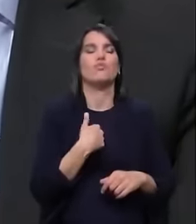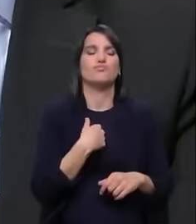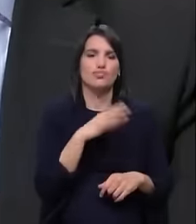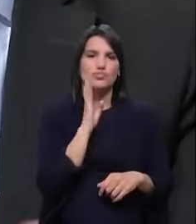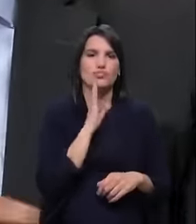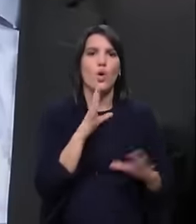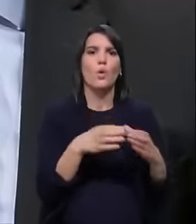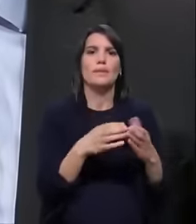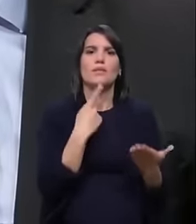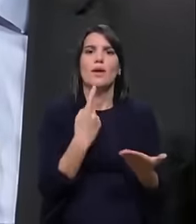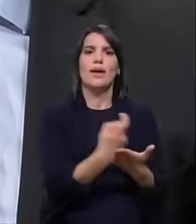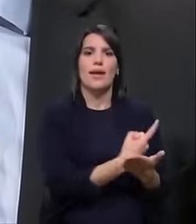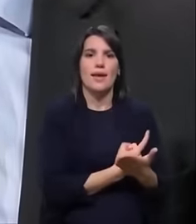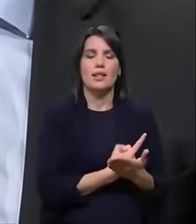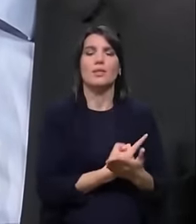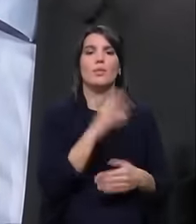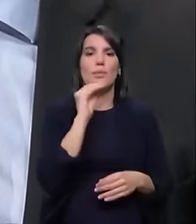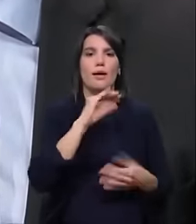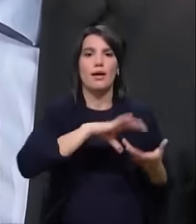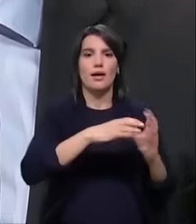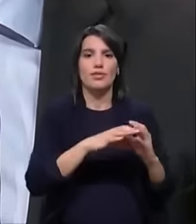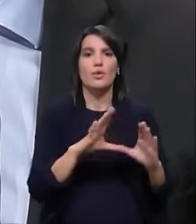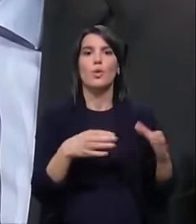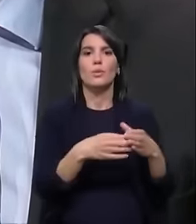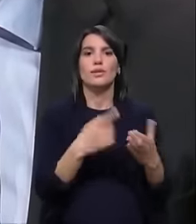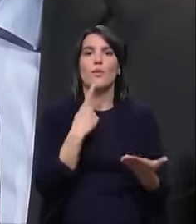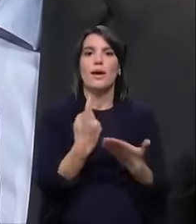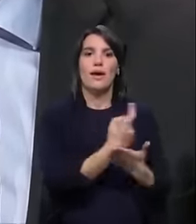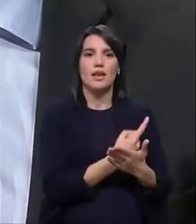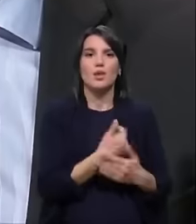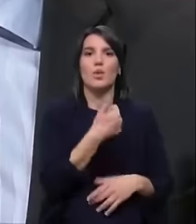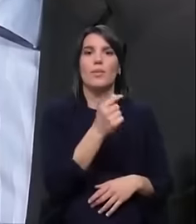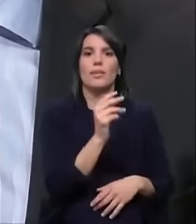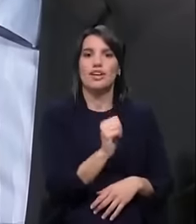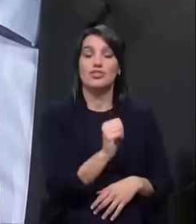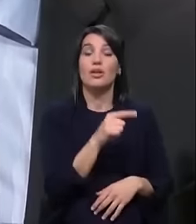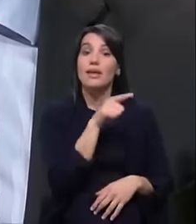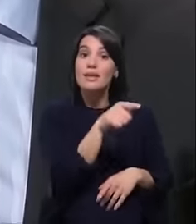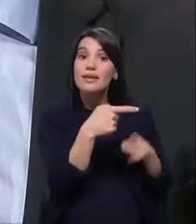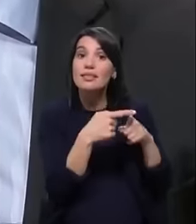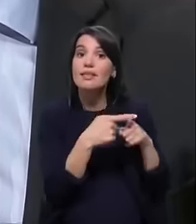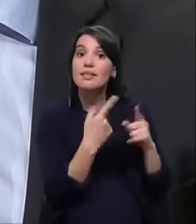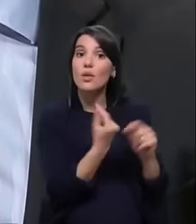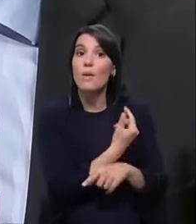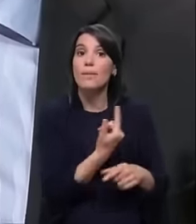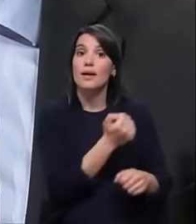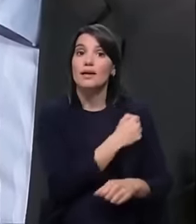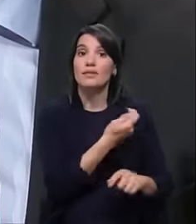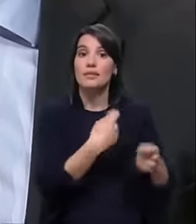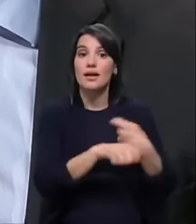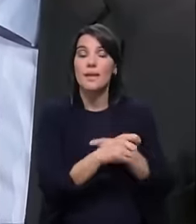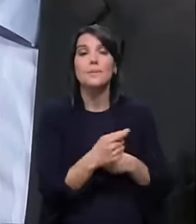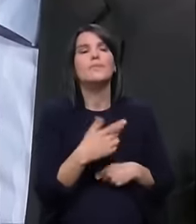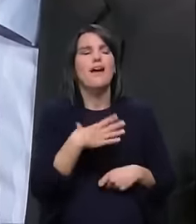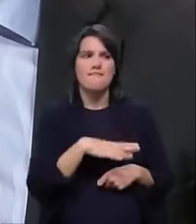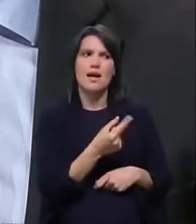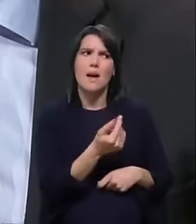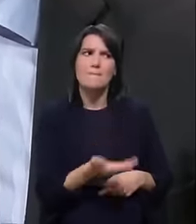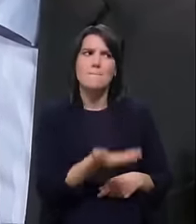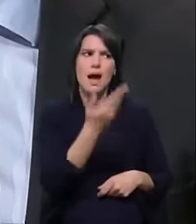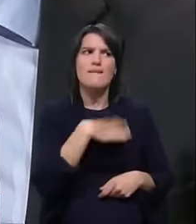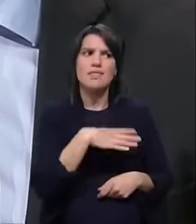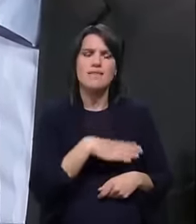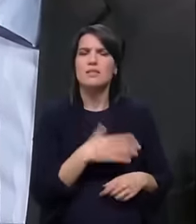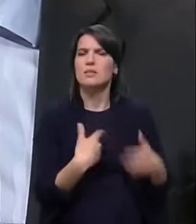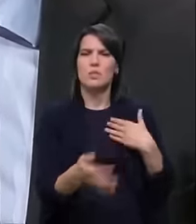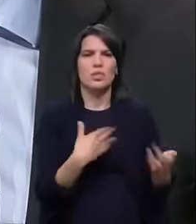Comissão de Inquérito à Caixa Geral de Depósitos e na Comissão de Inquérito ao BES. E esses interesses imobiliários têm interesse que os preços subam. E não importa